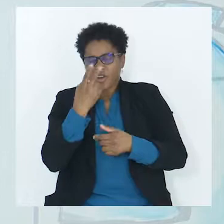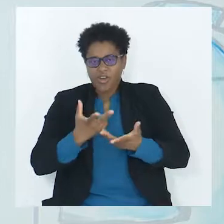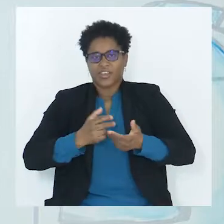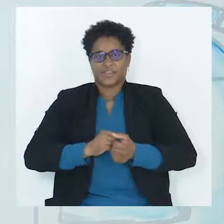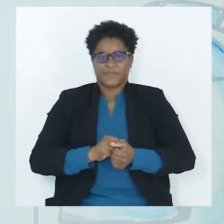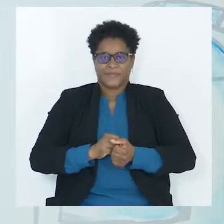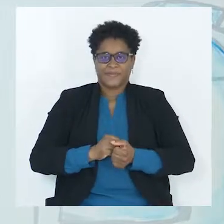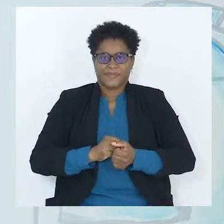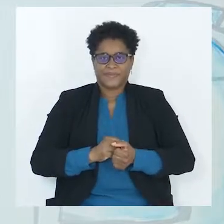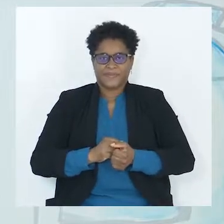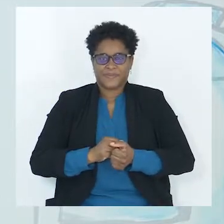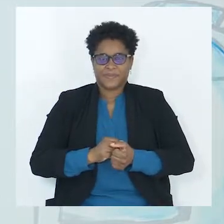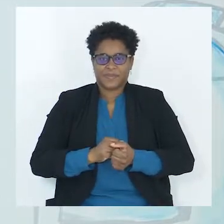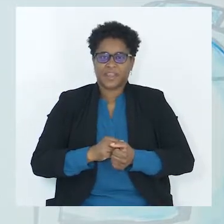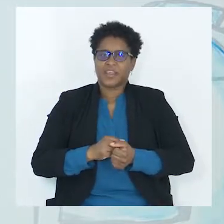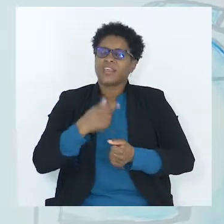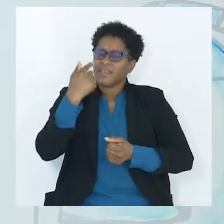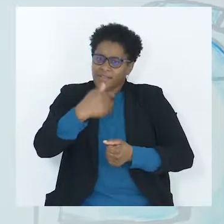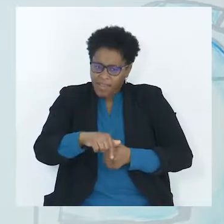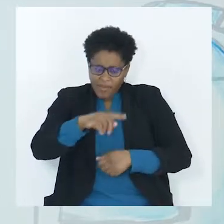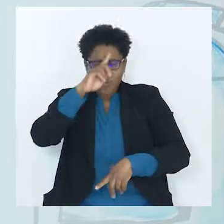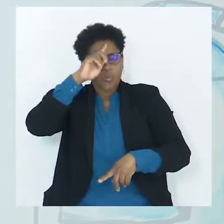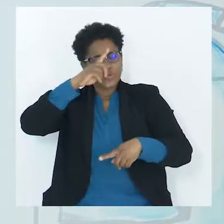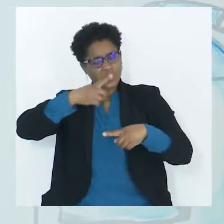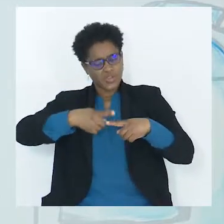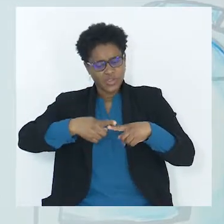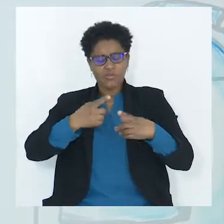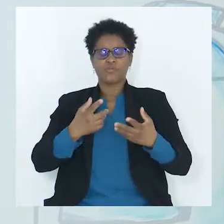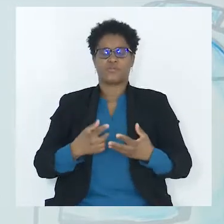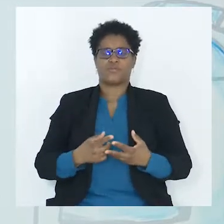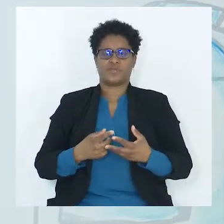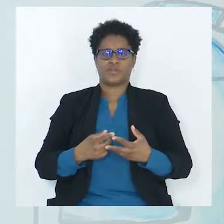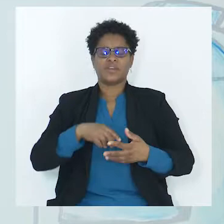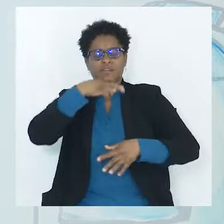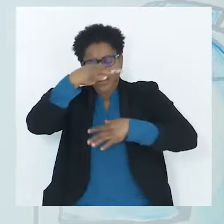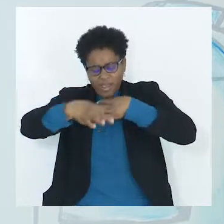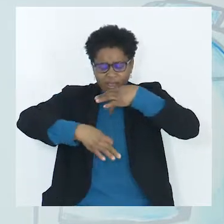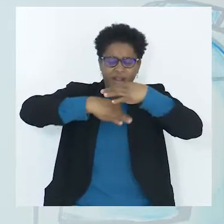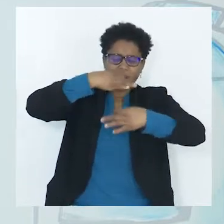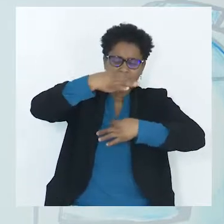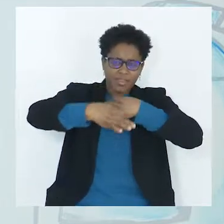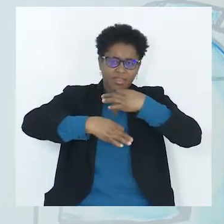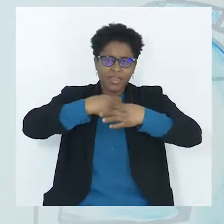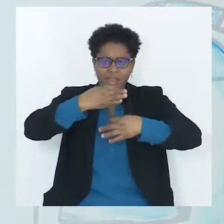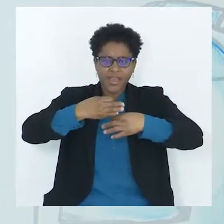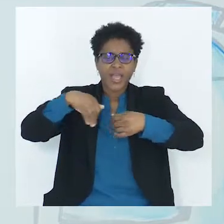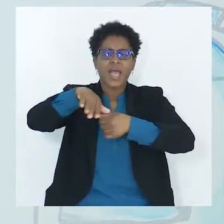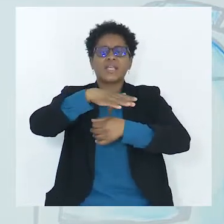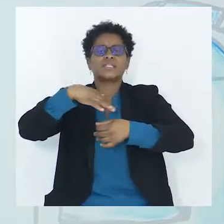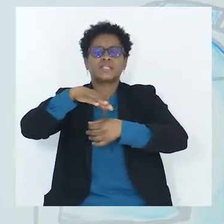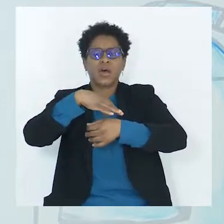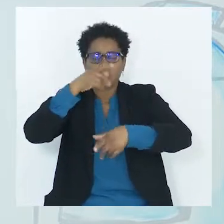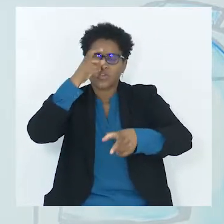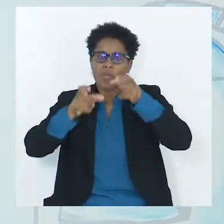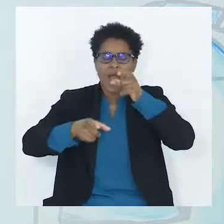É uma história que tem por objetivo relatar as